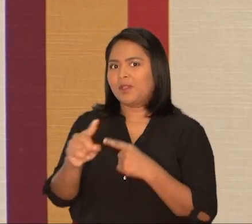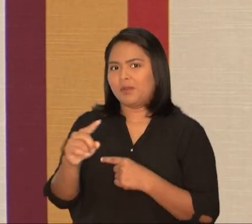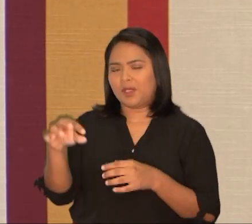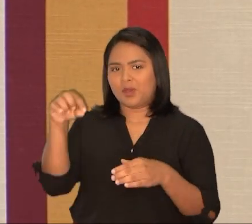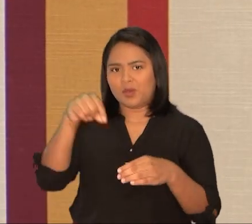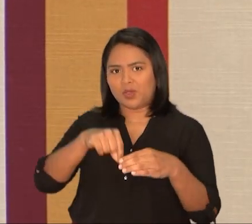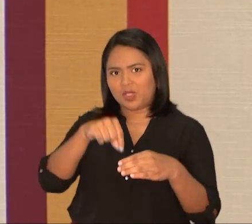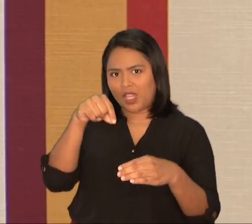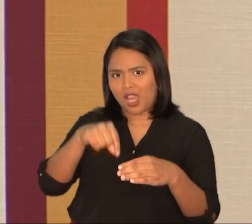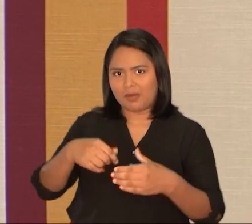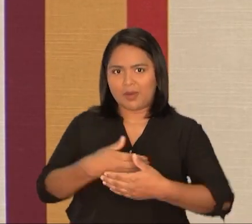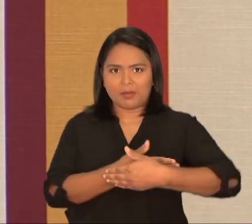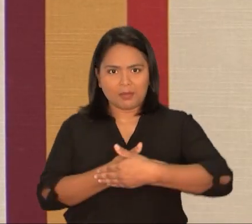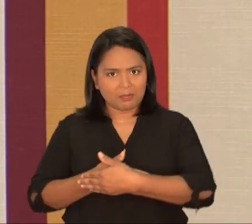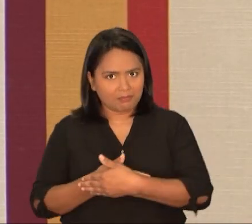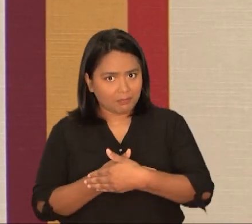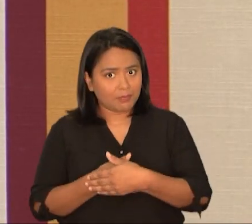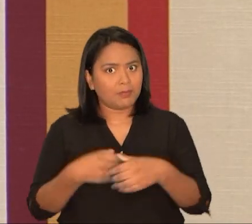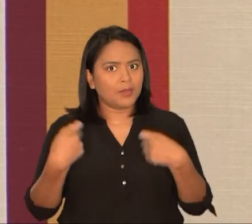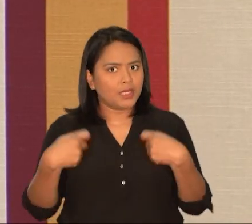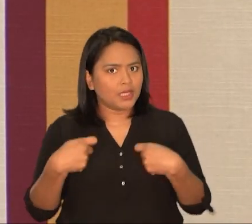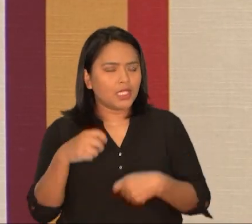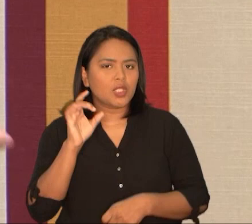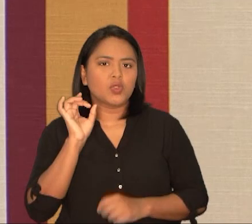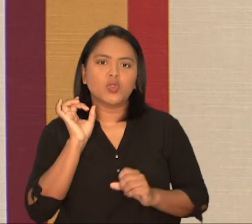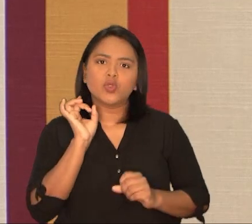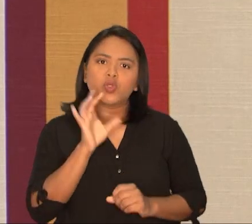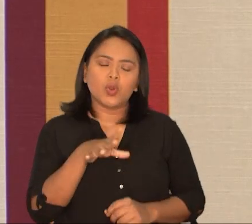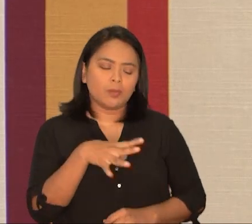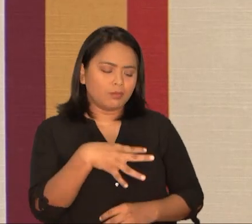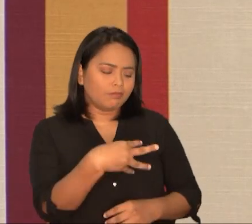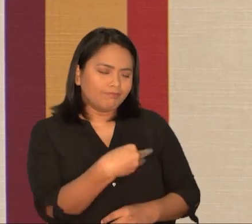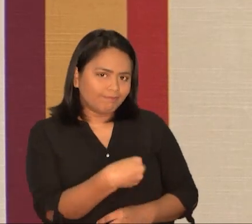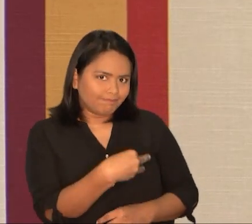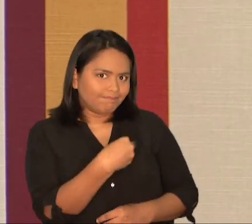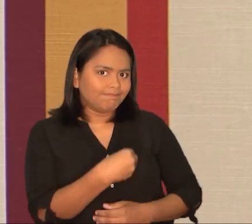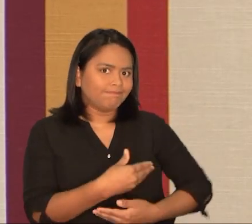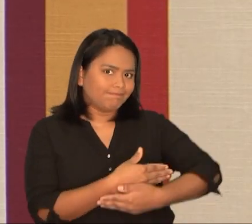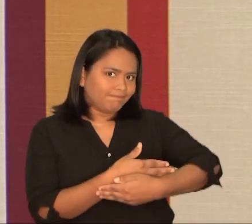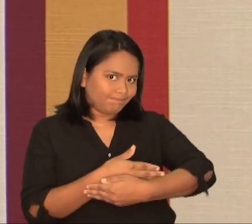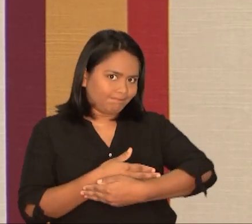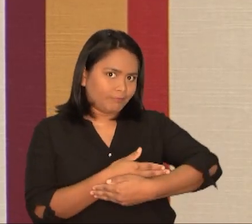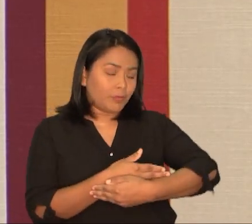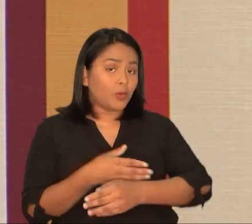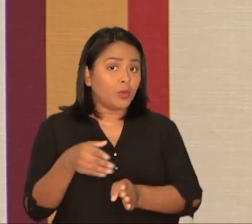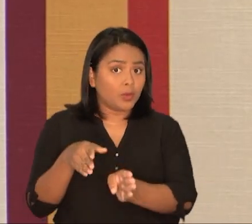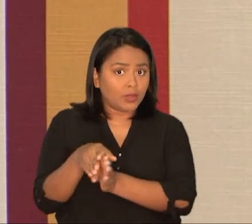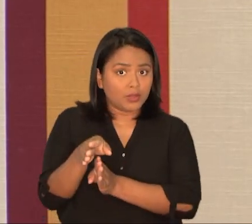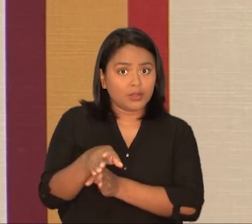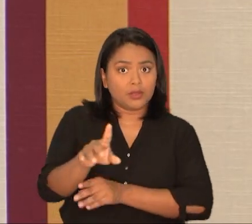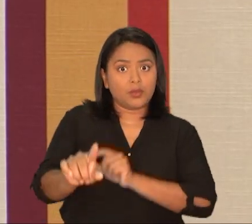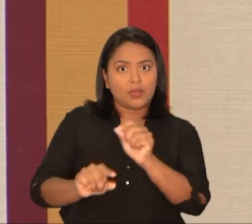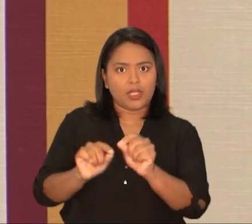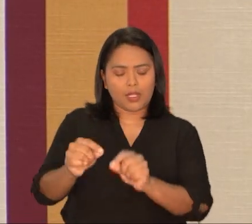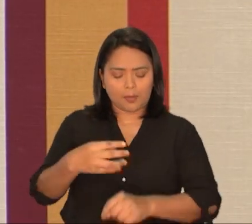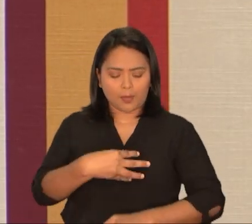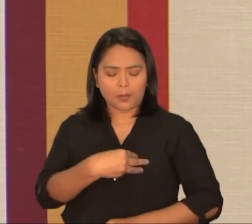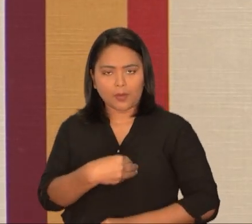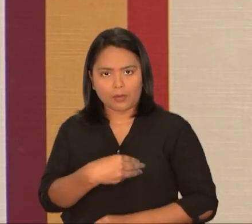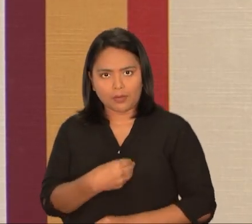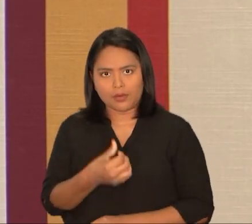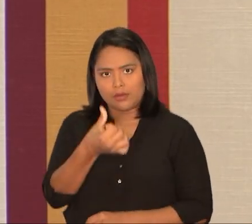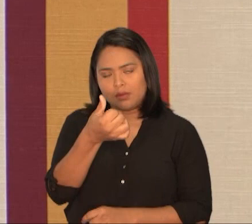verdade, não é recomendado nada além do leite materno para os bebês até 6 meses. Então, a orientação hoje é aleitamento materno exclusivo